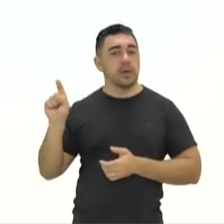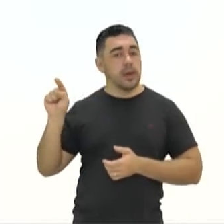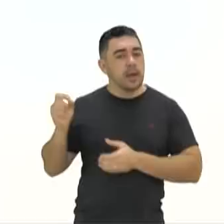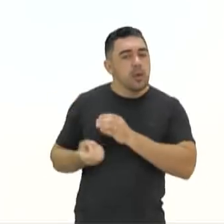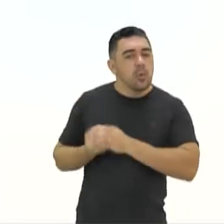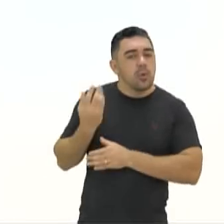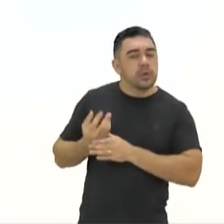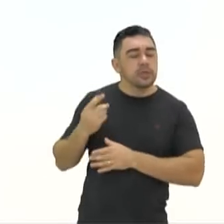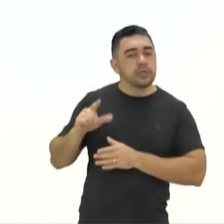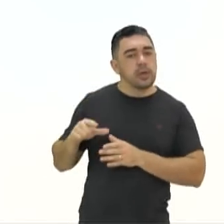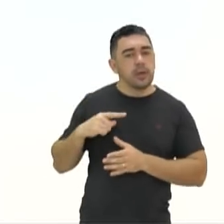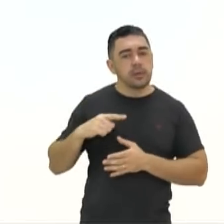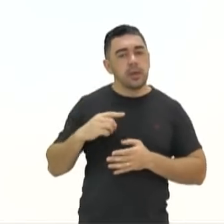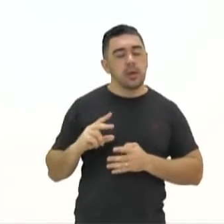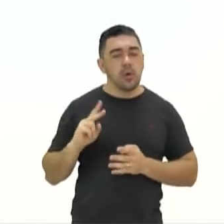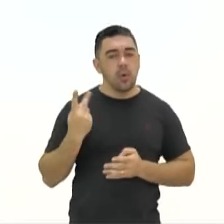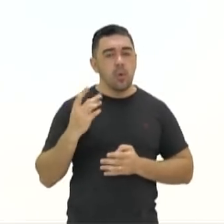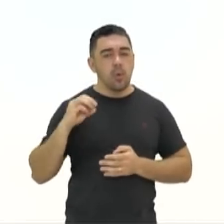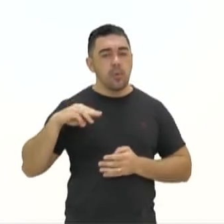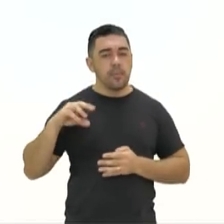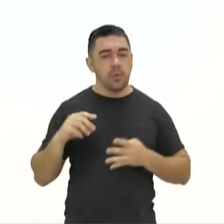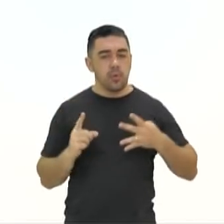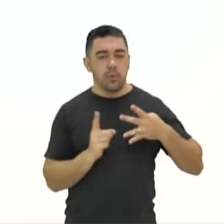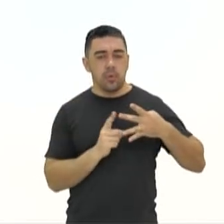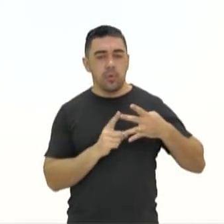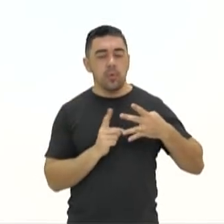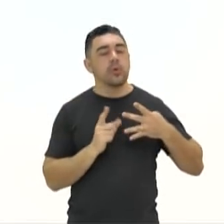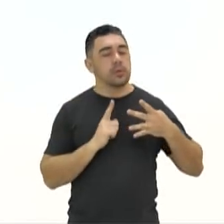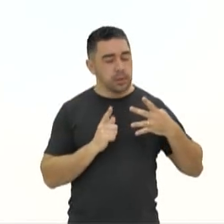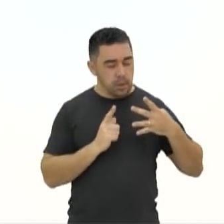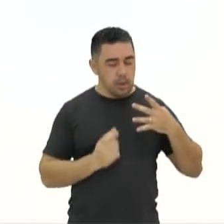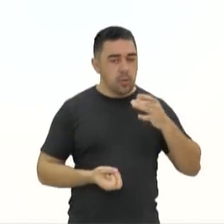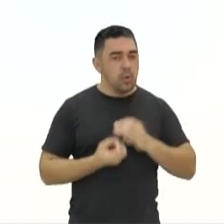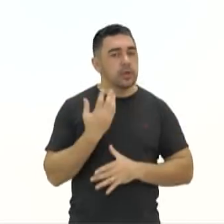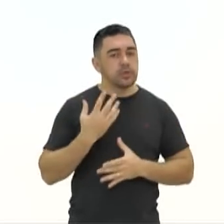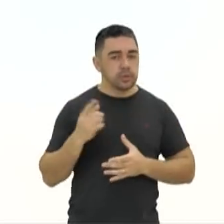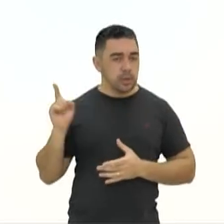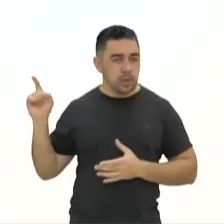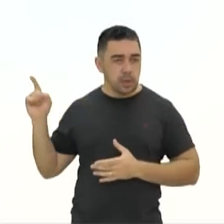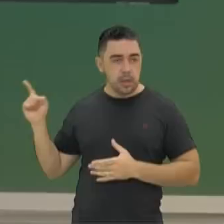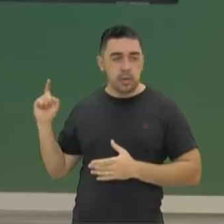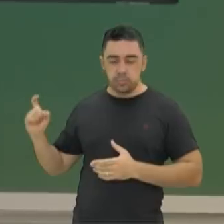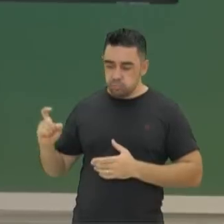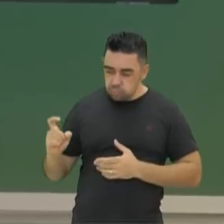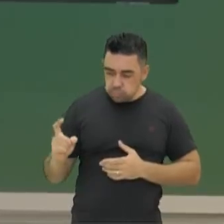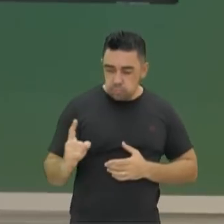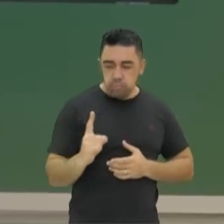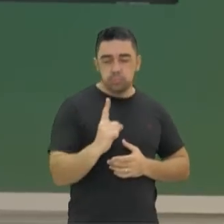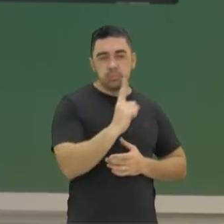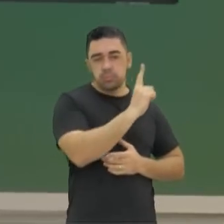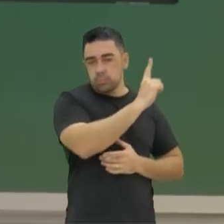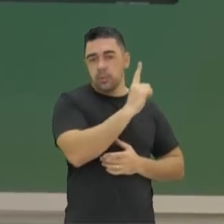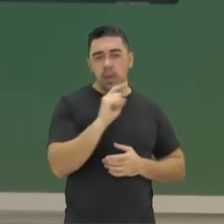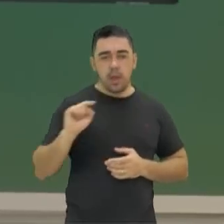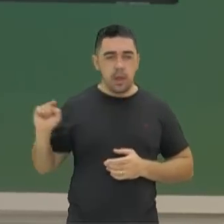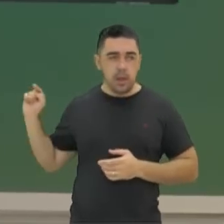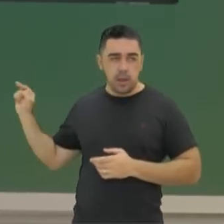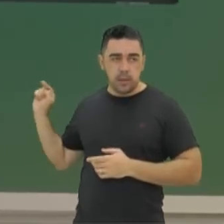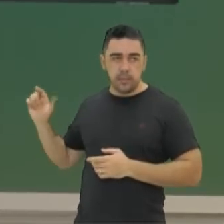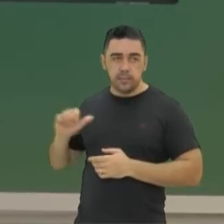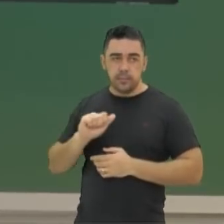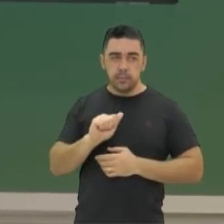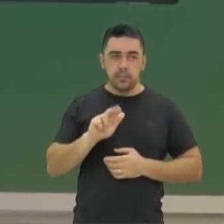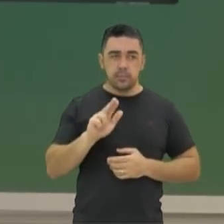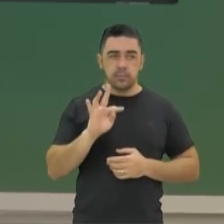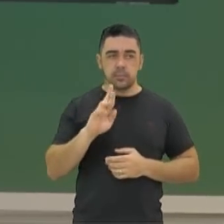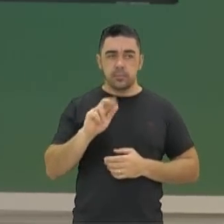Homo. Então, a gente tem uma ancestralidade lá com os Australopithecus, tá? Então, a linhagem que deu origem ao grupo Homo é o